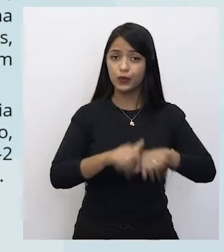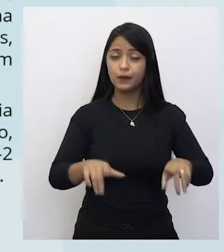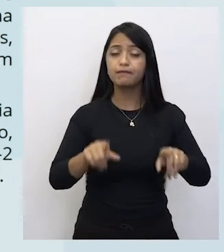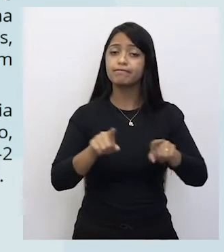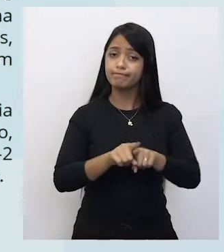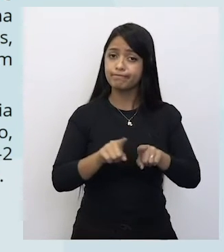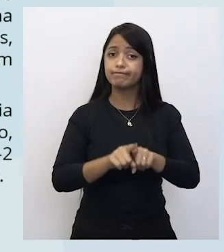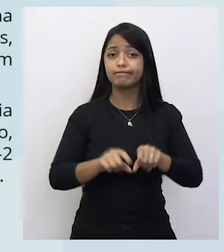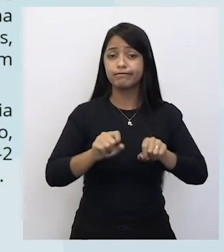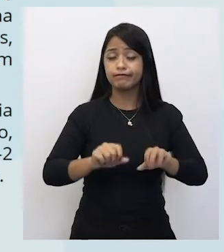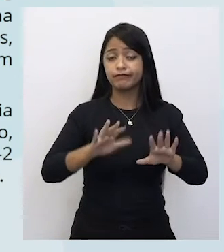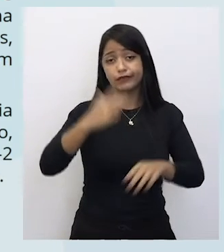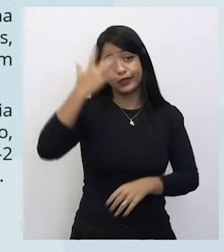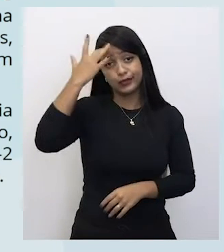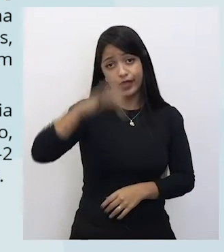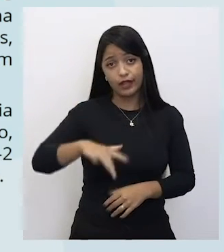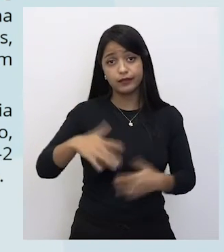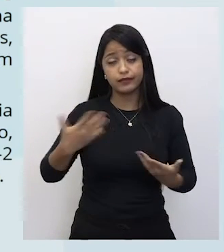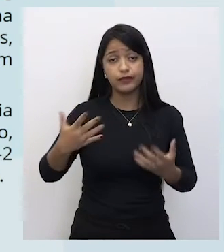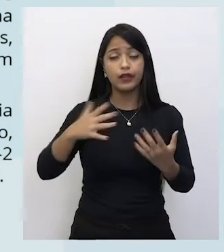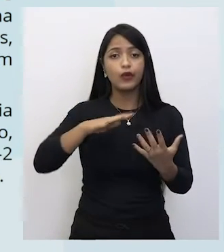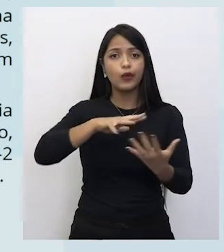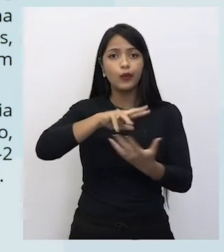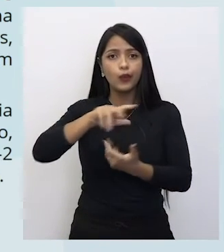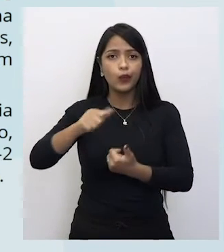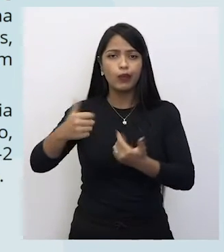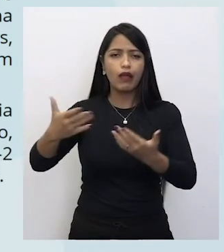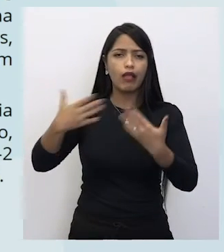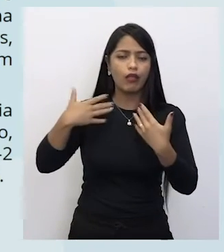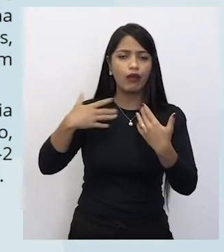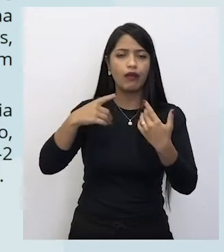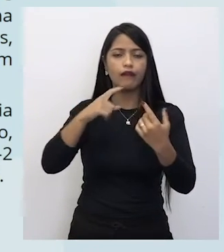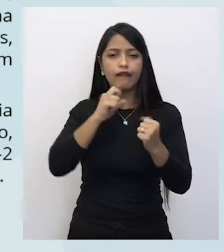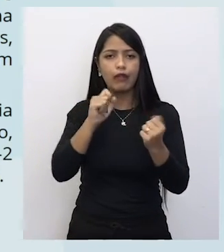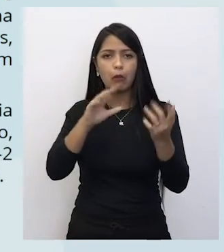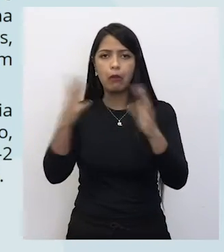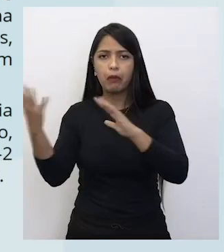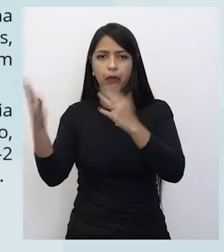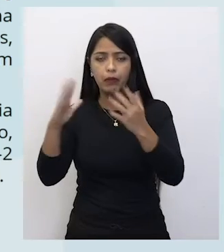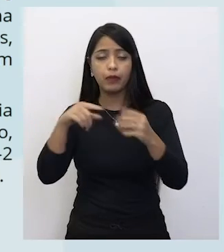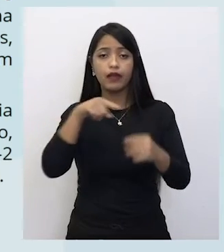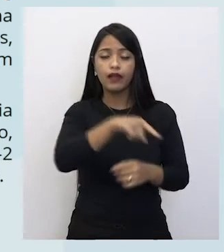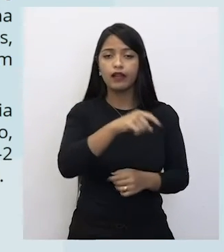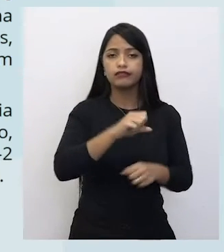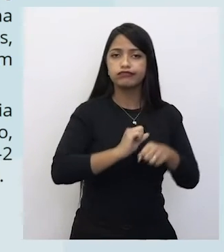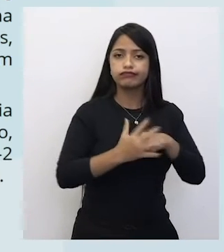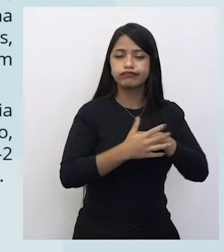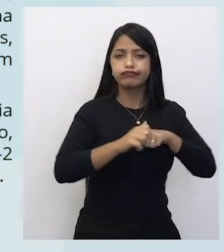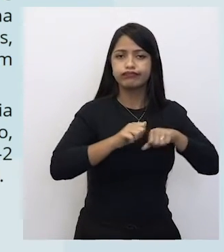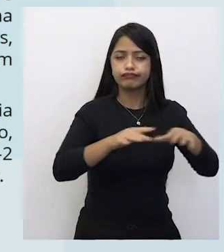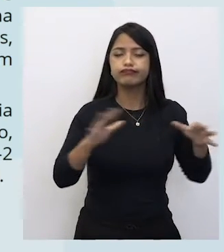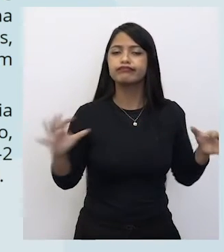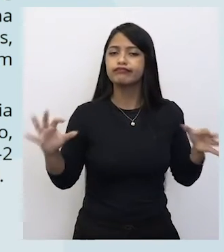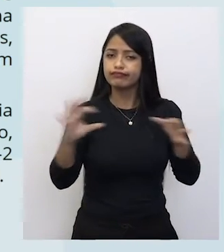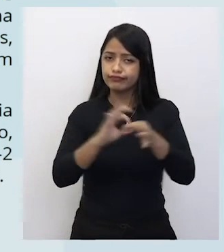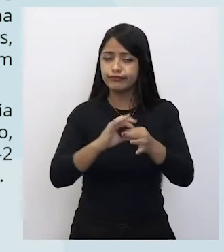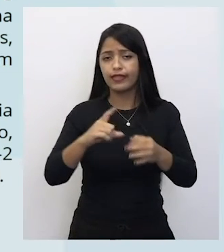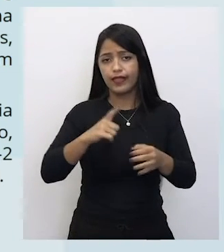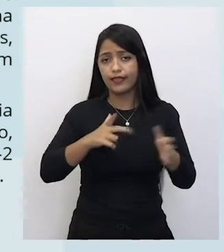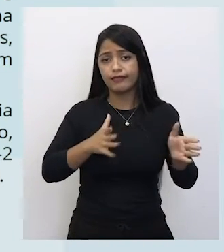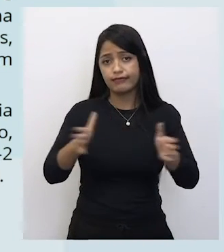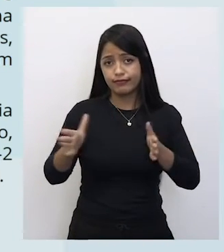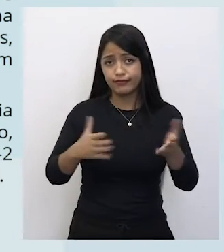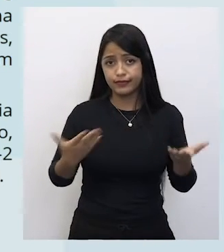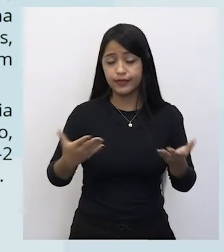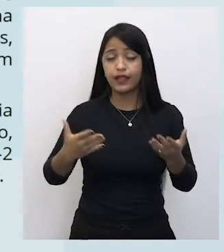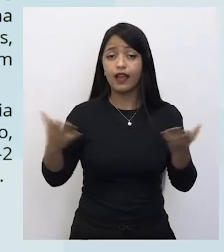Contudo, a relação entre clima e coronavírus pode ser uma via de mão dupla. As recentes diminuições nas emissões de